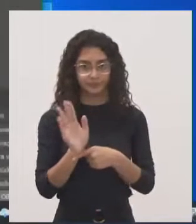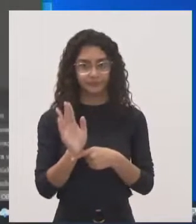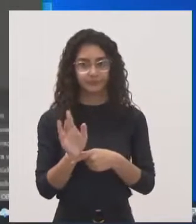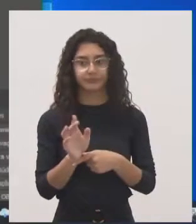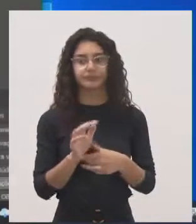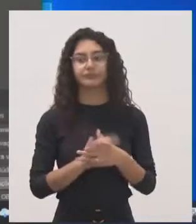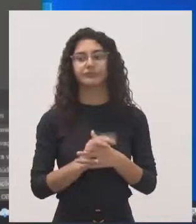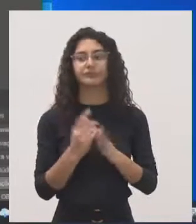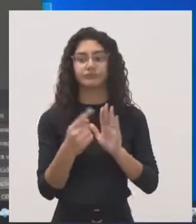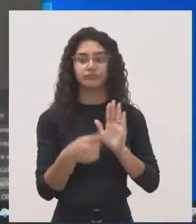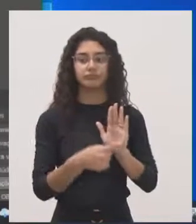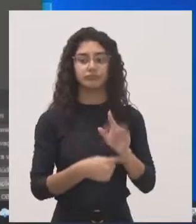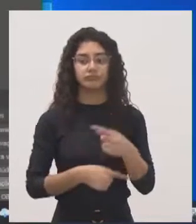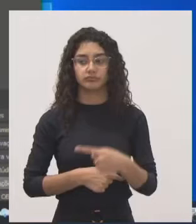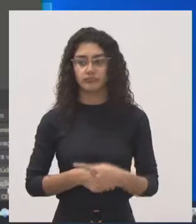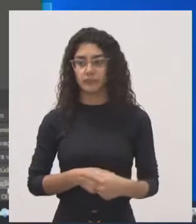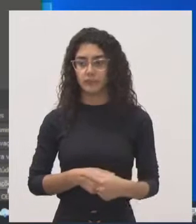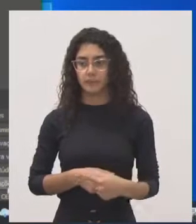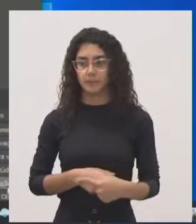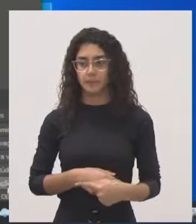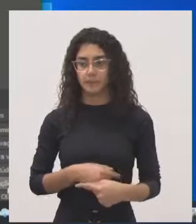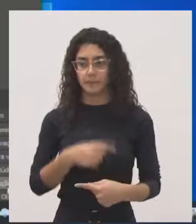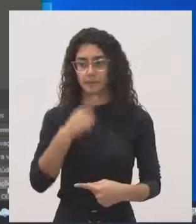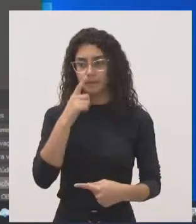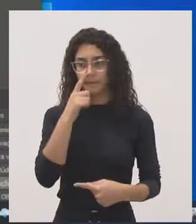canto superior, no canto inferior